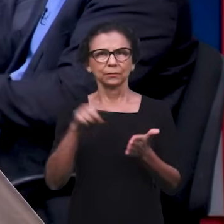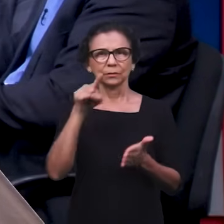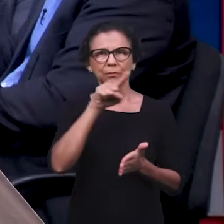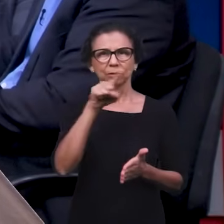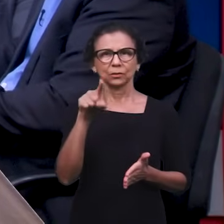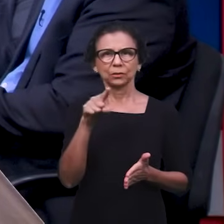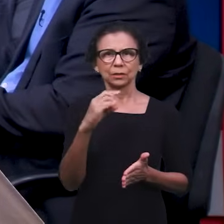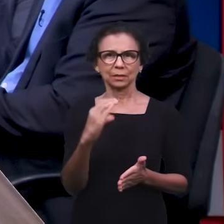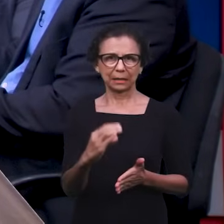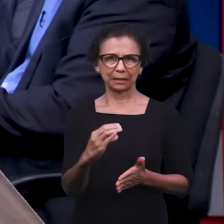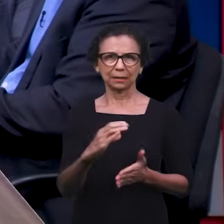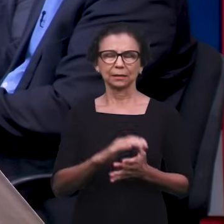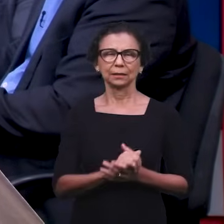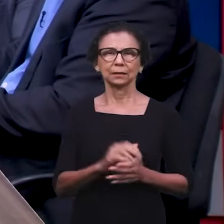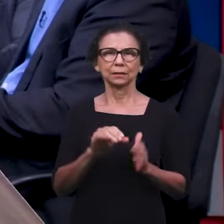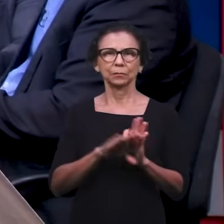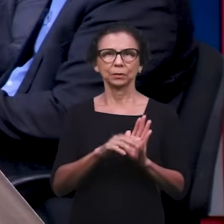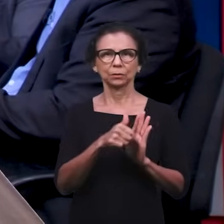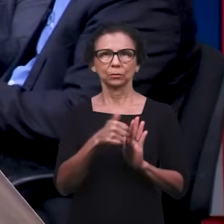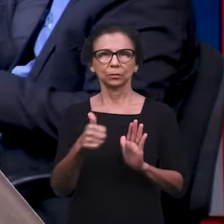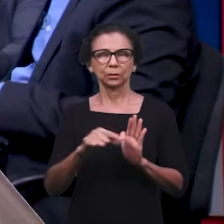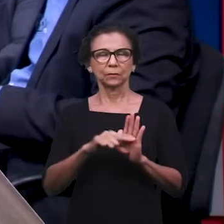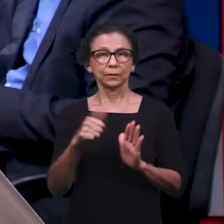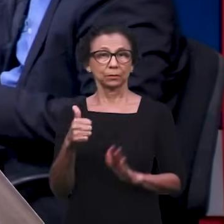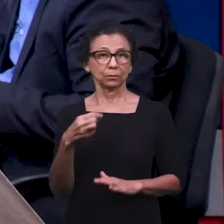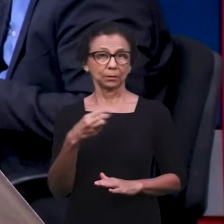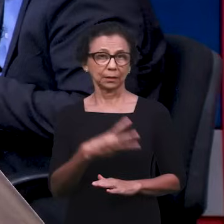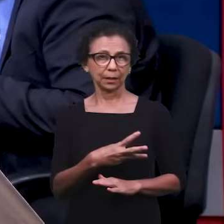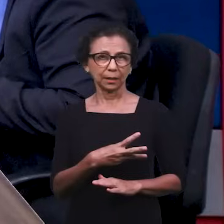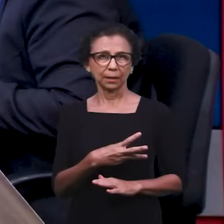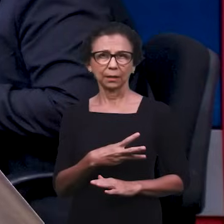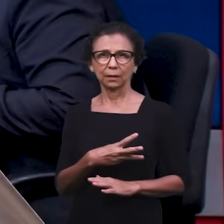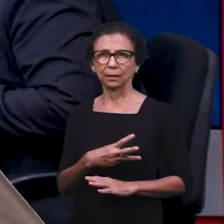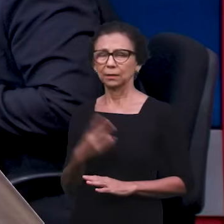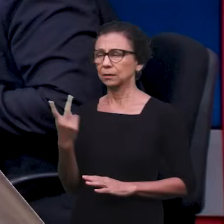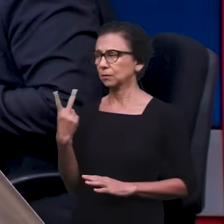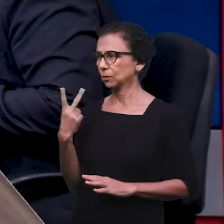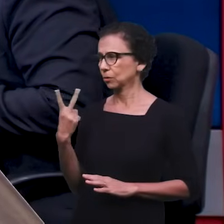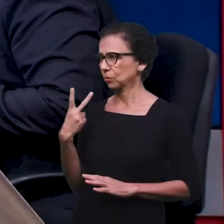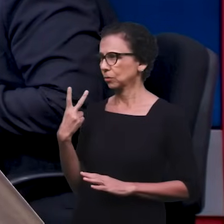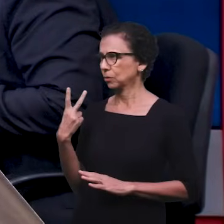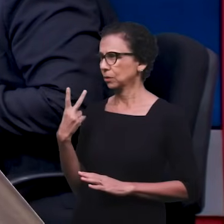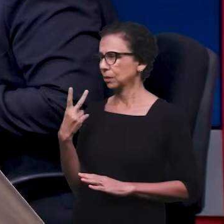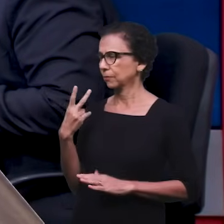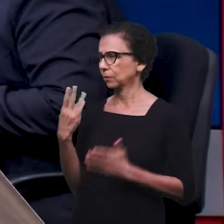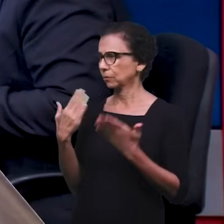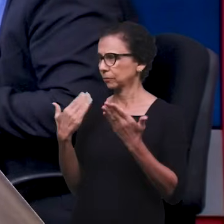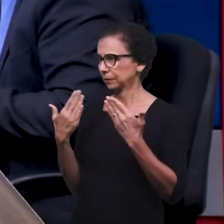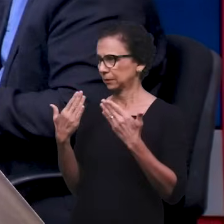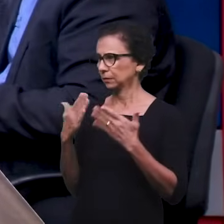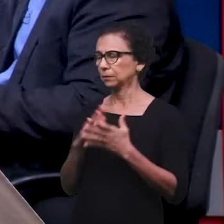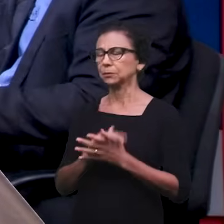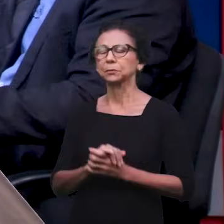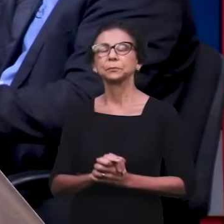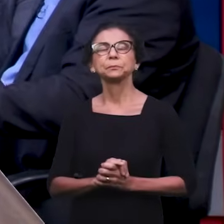Zacarias, capítulo 11, verso 13, estava conversando com o Tiago, acho que foi há dias